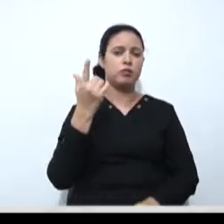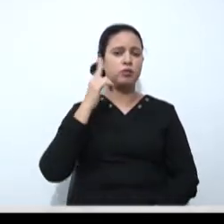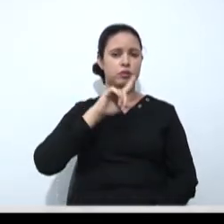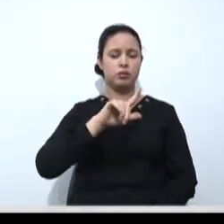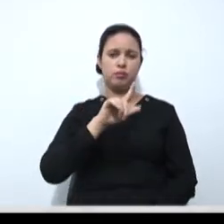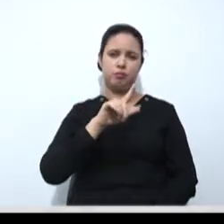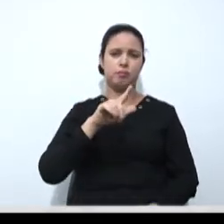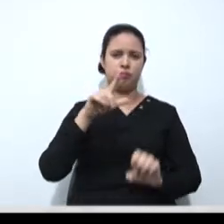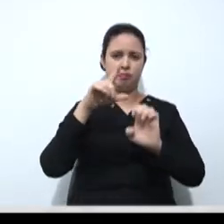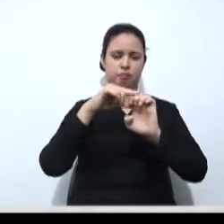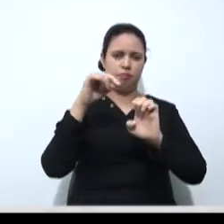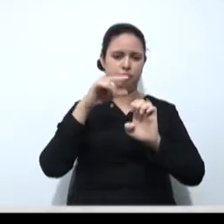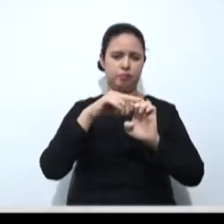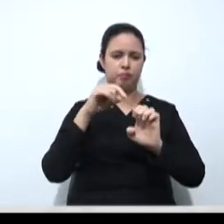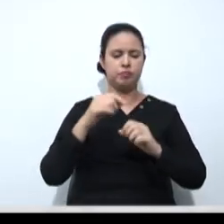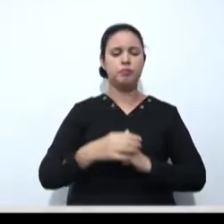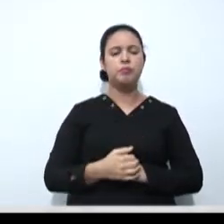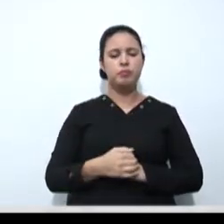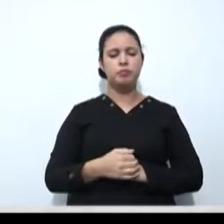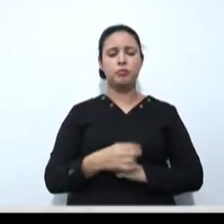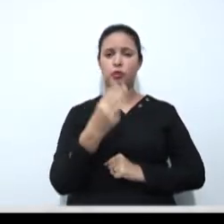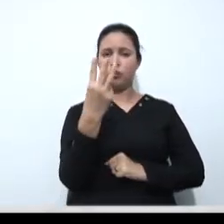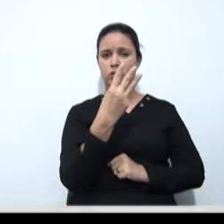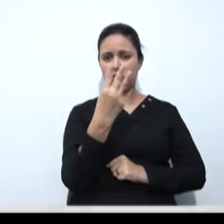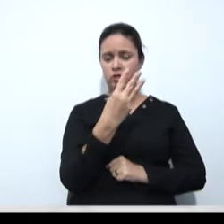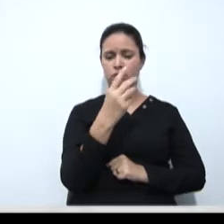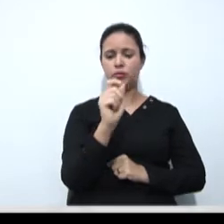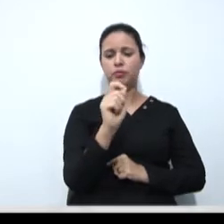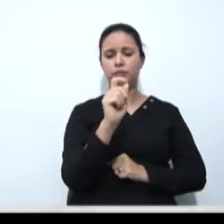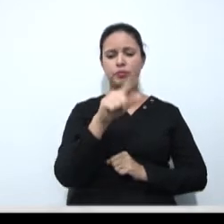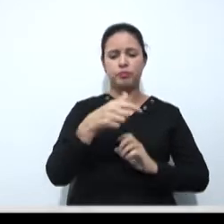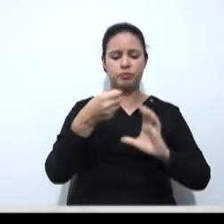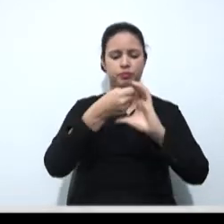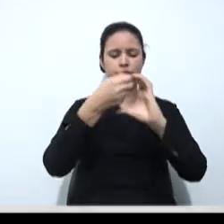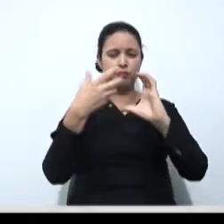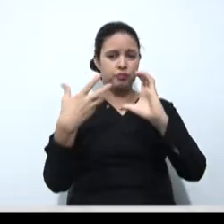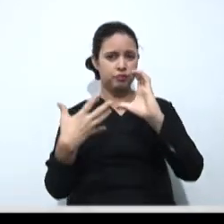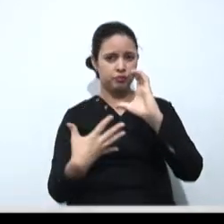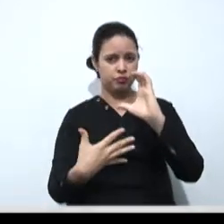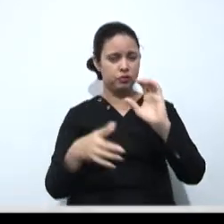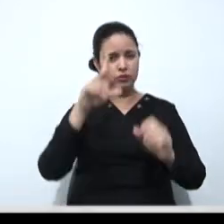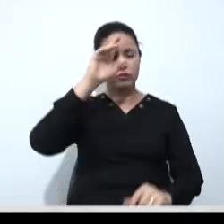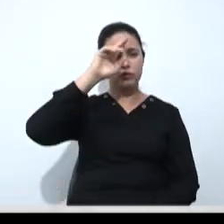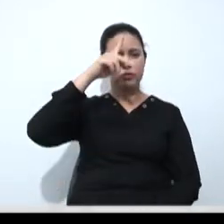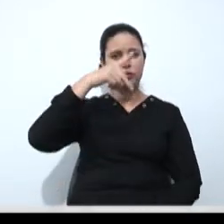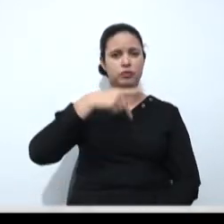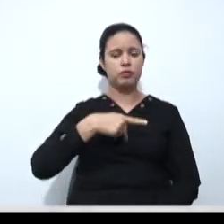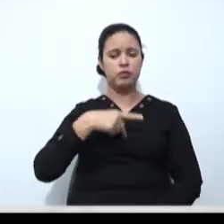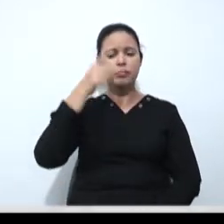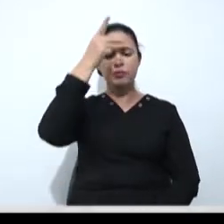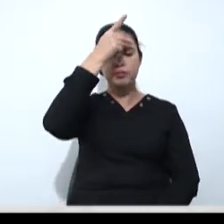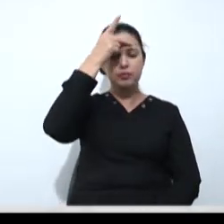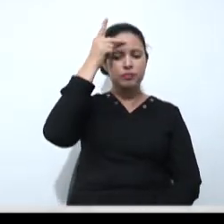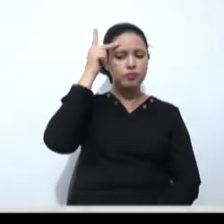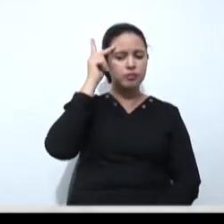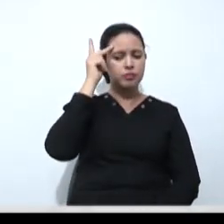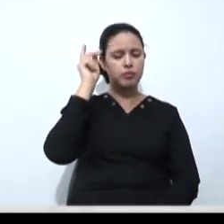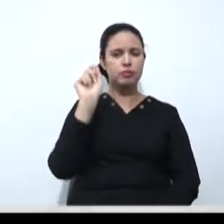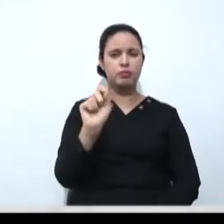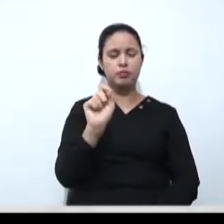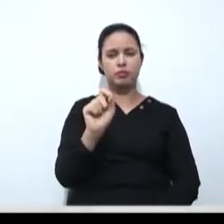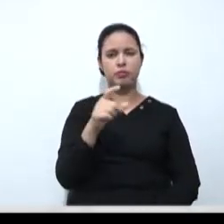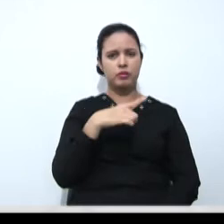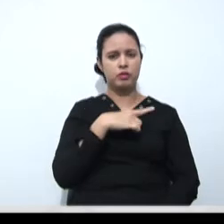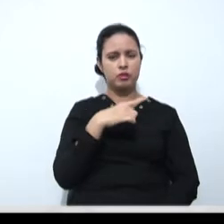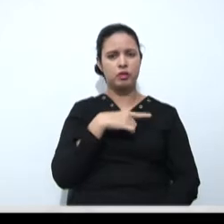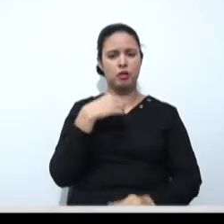empreendedores. Um terceiro item também são as características individuais. As pessoas, quando elas passam um